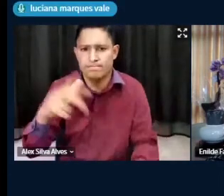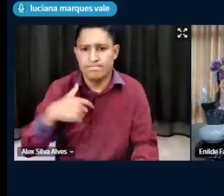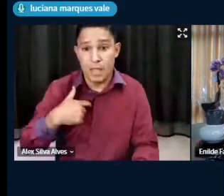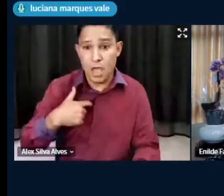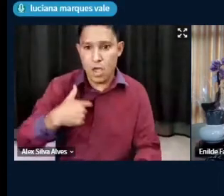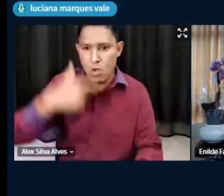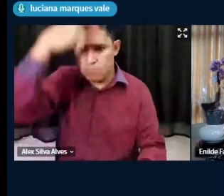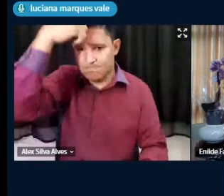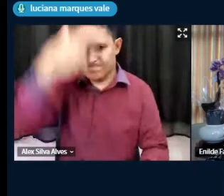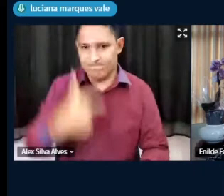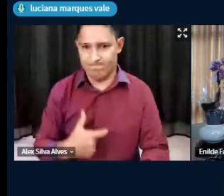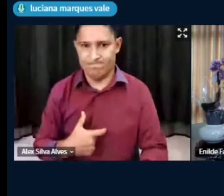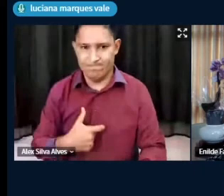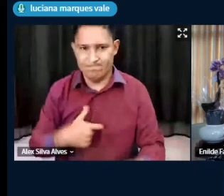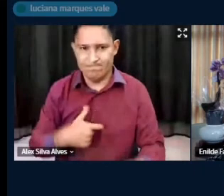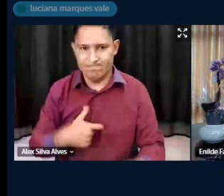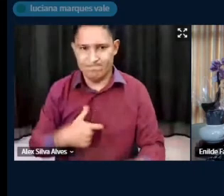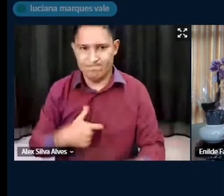foram validados